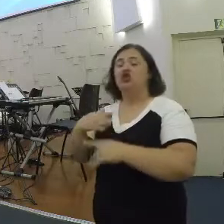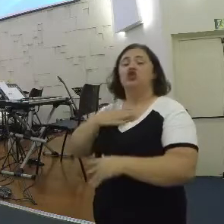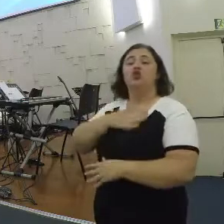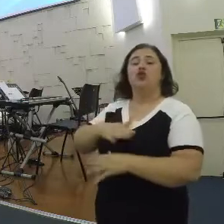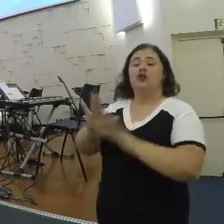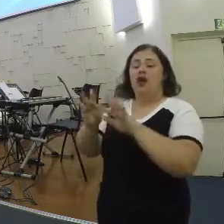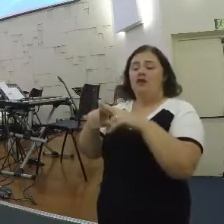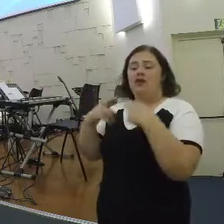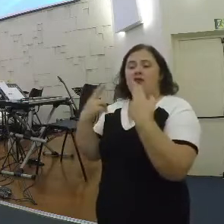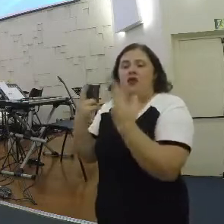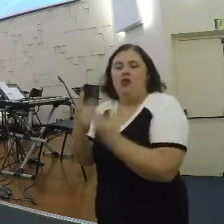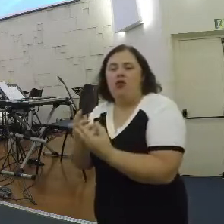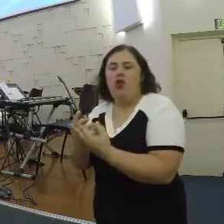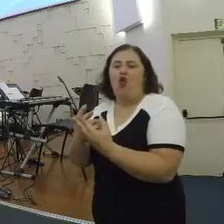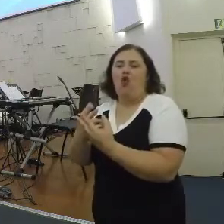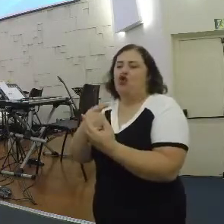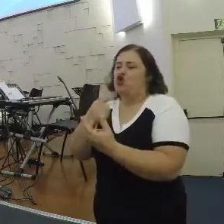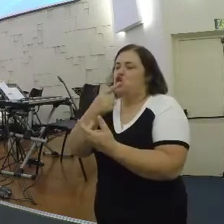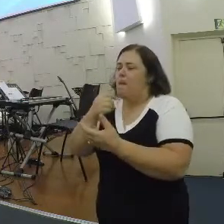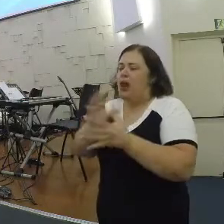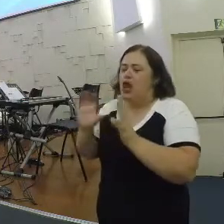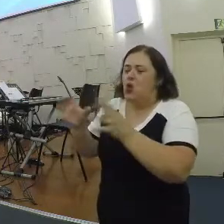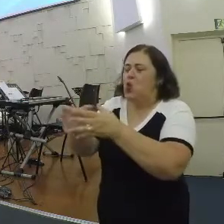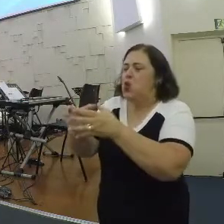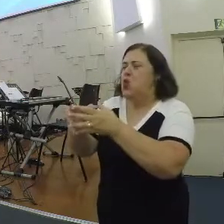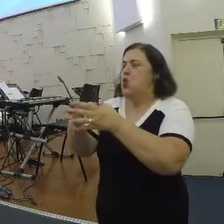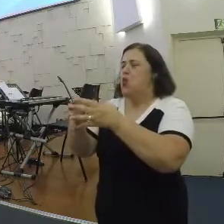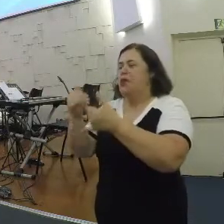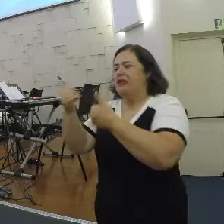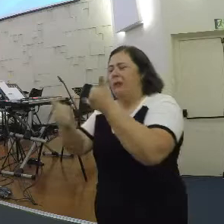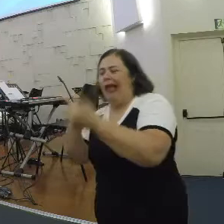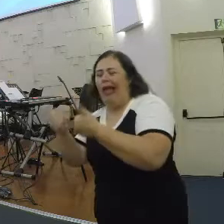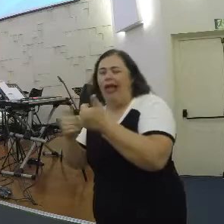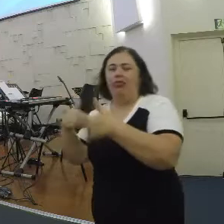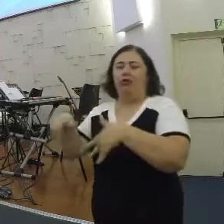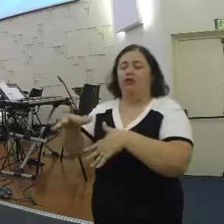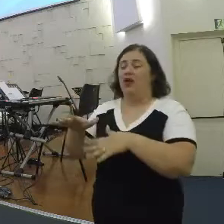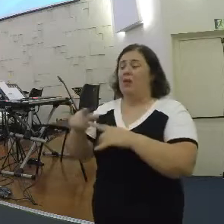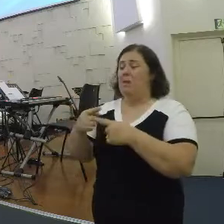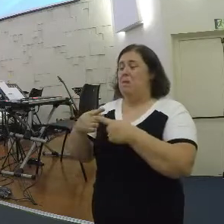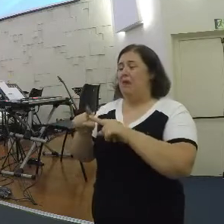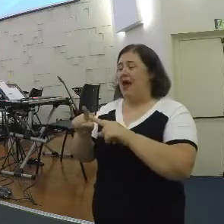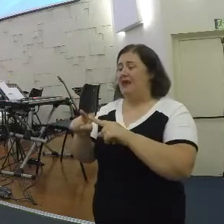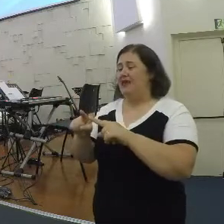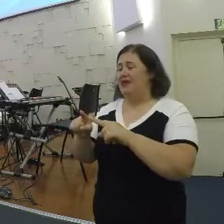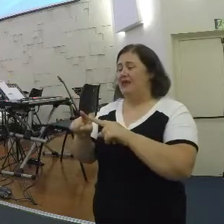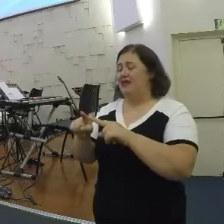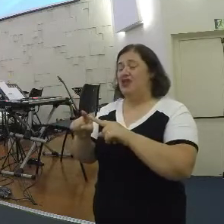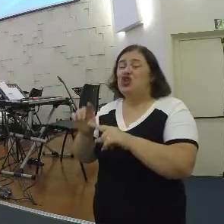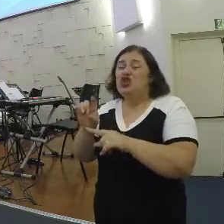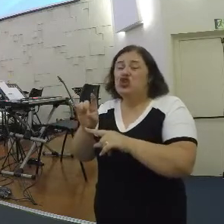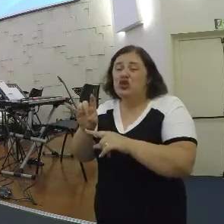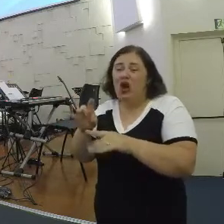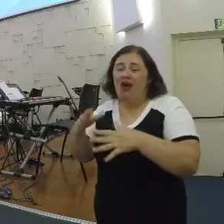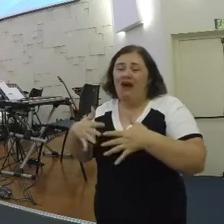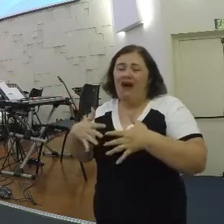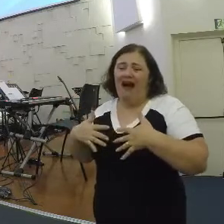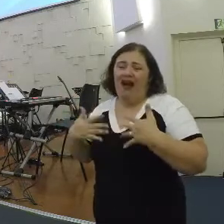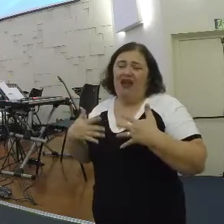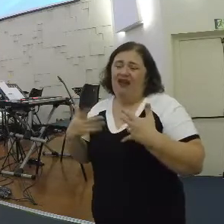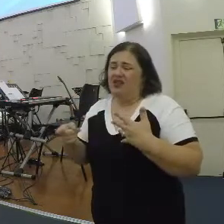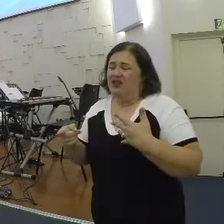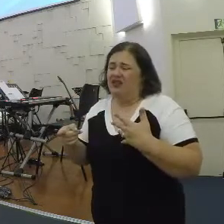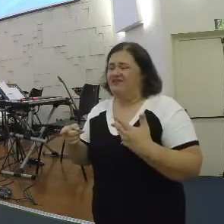realizam acampamentos, tudo isso. Não basta entusiasmo, é preciso se firmar no Evangelho. Há um